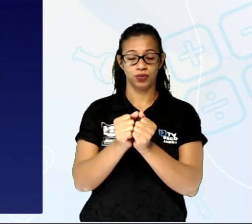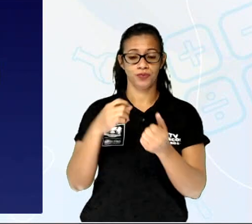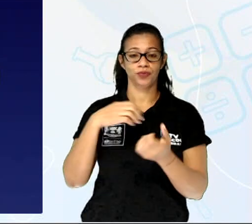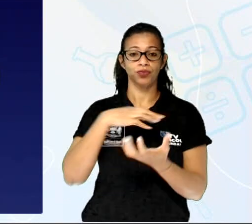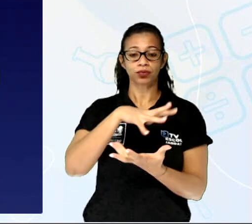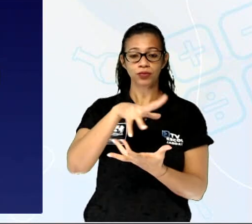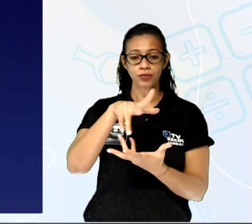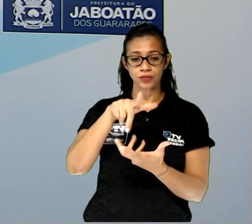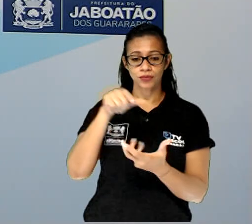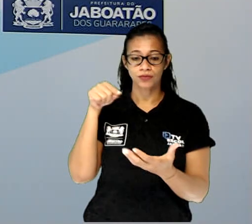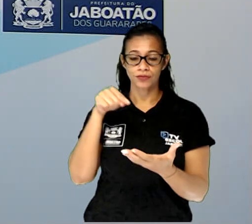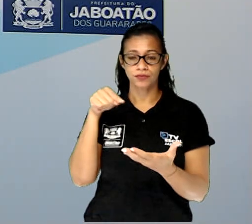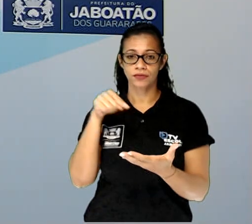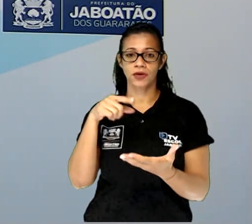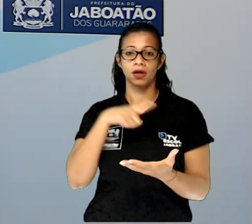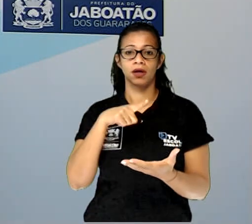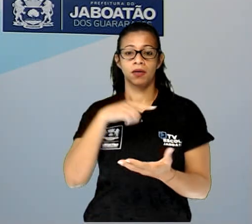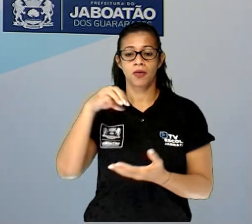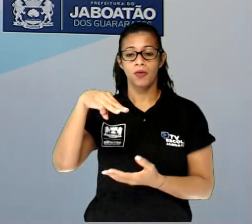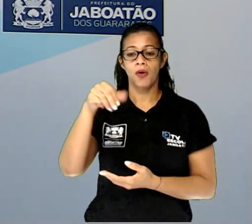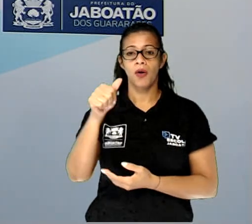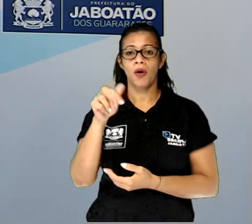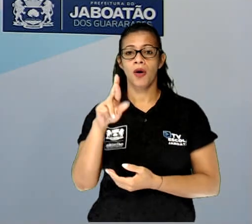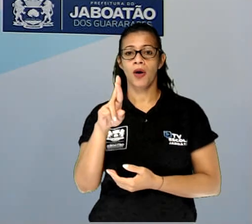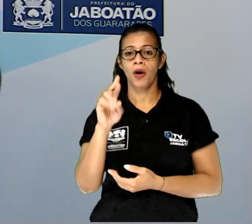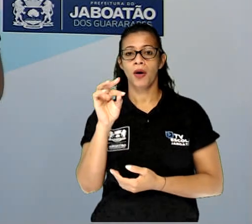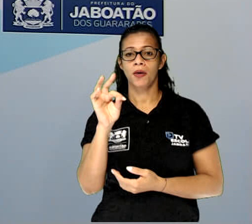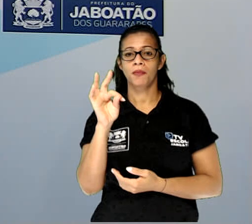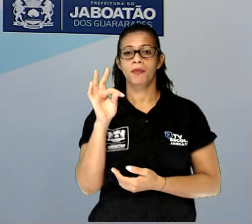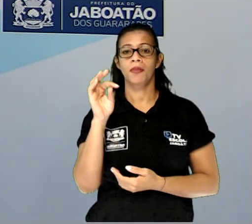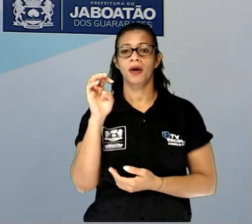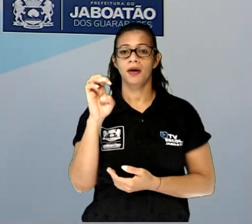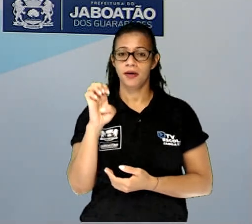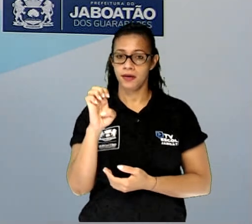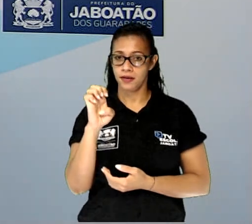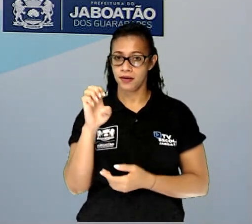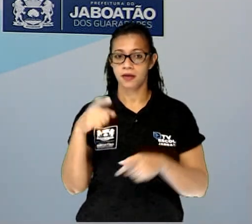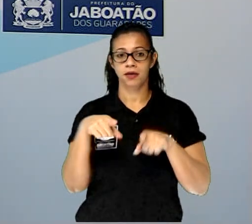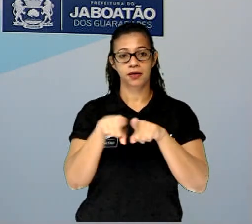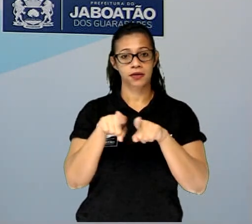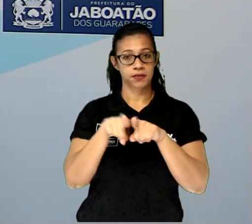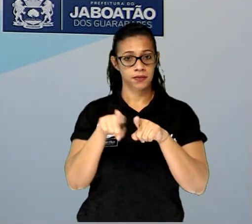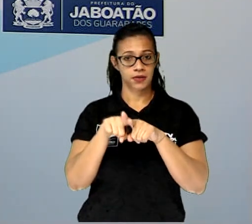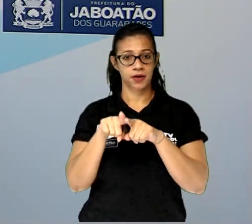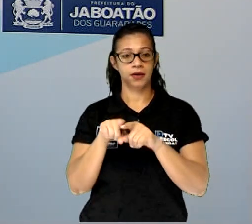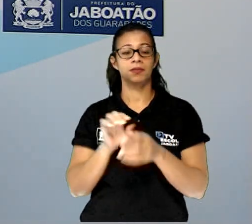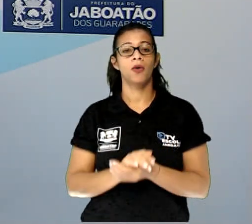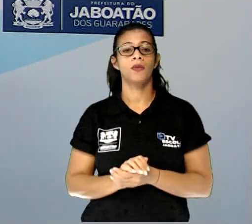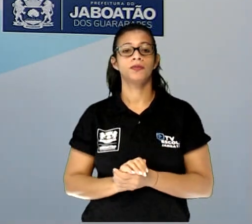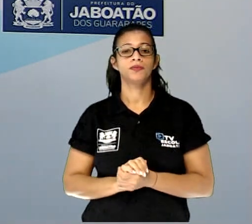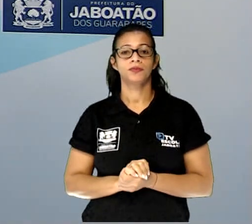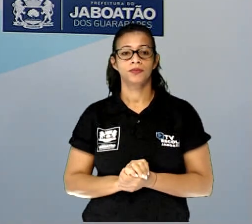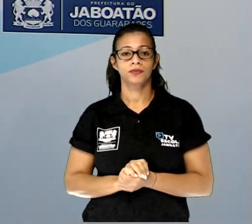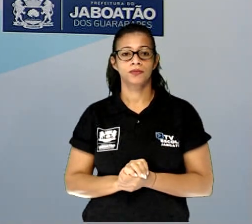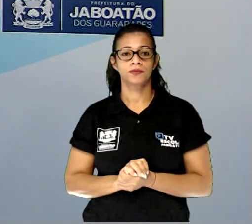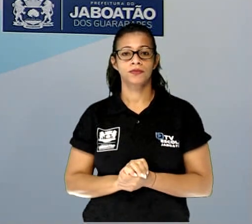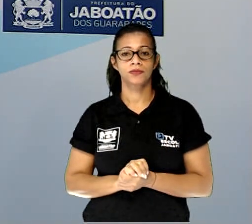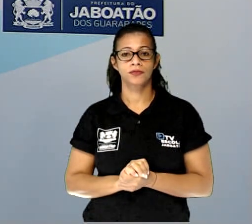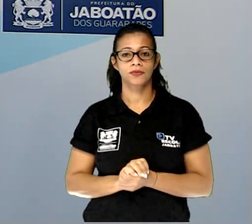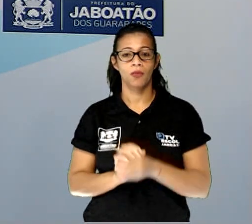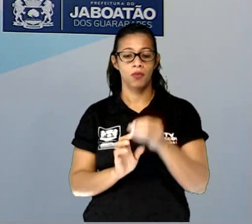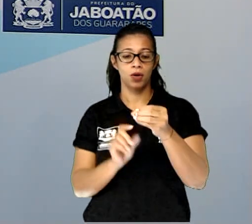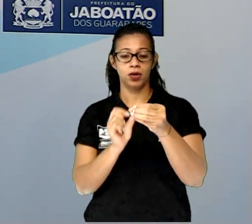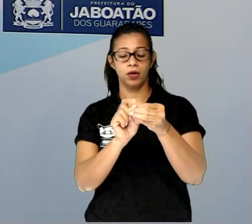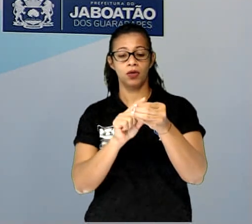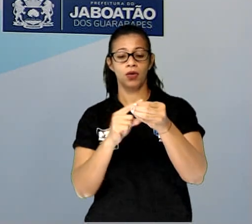cinturão de asteroide. Cinturão de asteroide provavelmente pode ter tido origem. Era para ser um planeta que não deu certo e